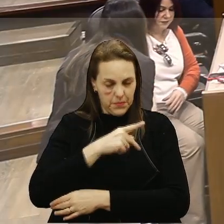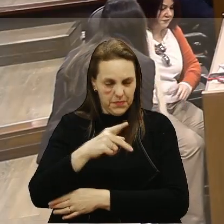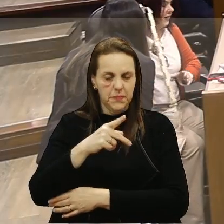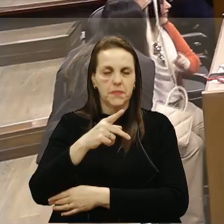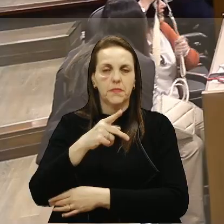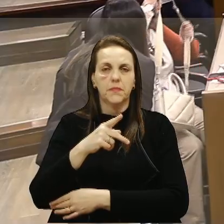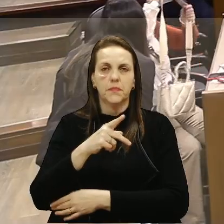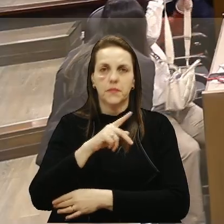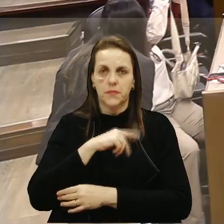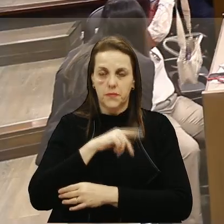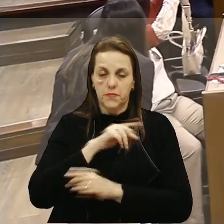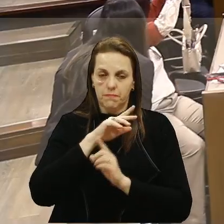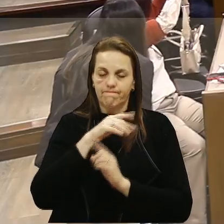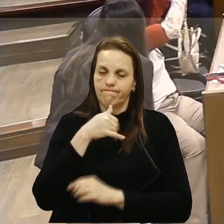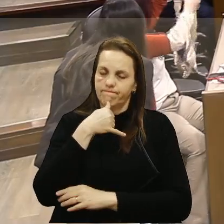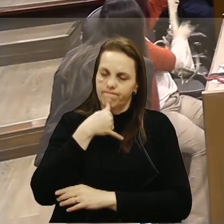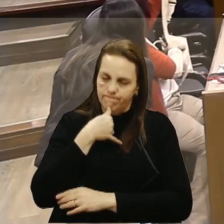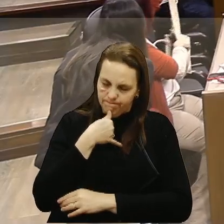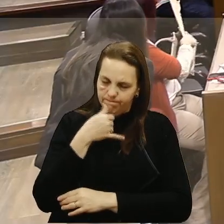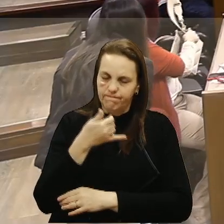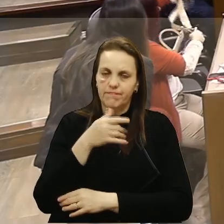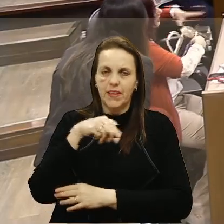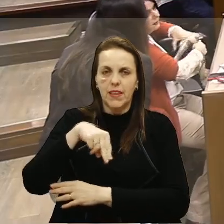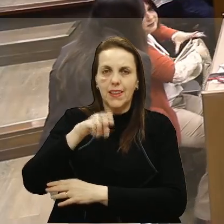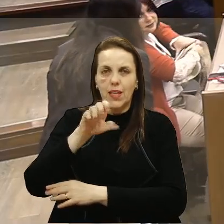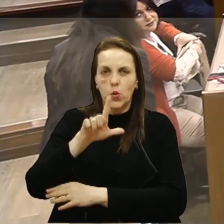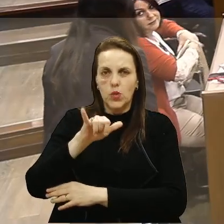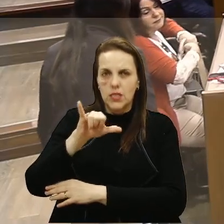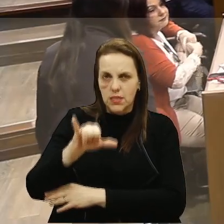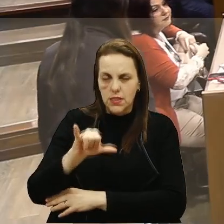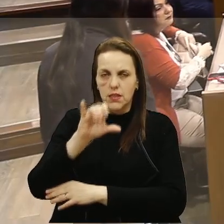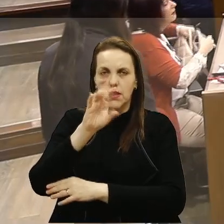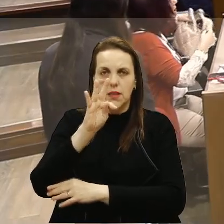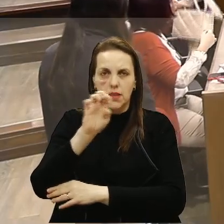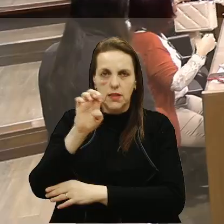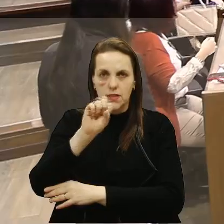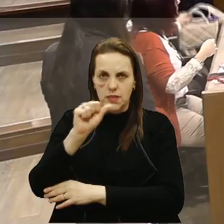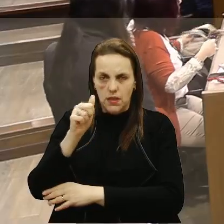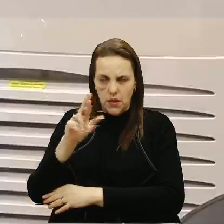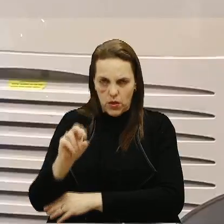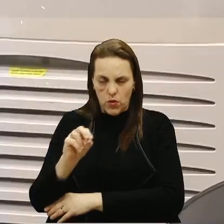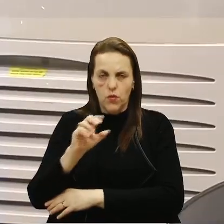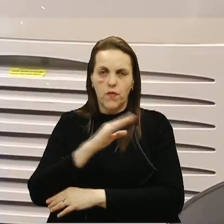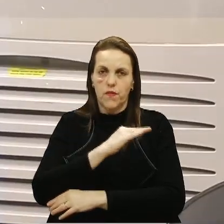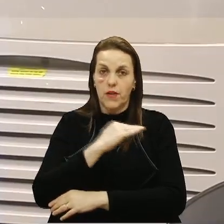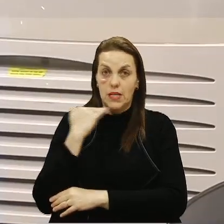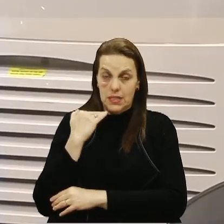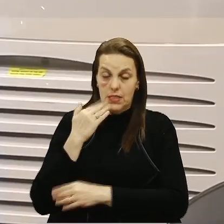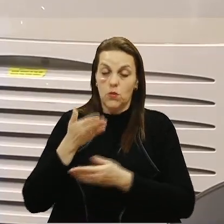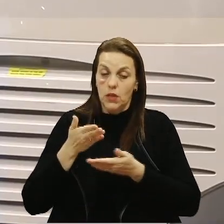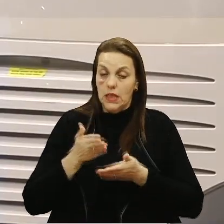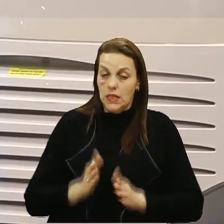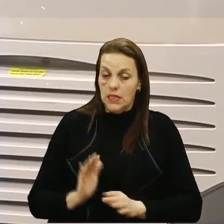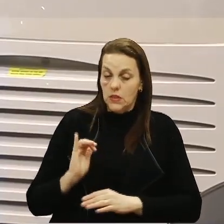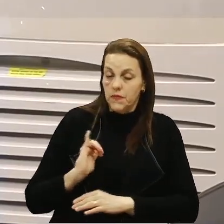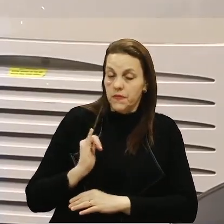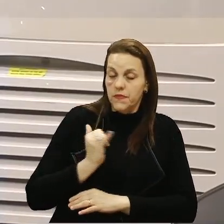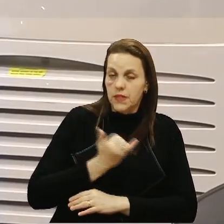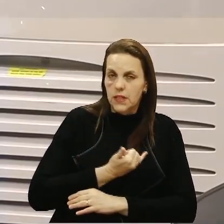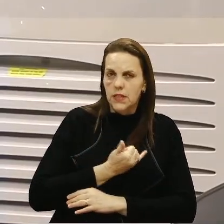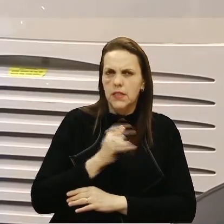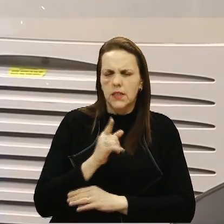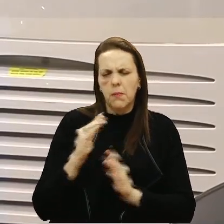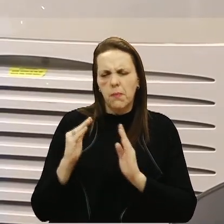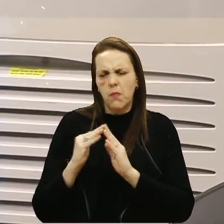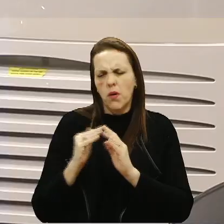Melci Domingos Tessaro, que faleceu na última terça-feira, 26 de agosto, natural de Vacaria, mas morador há